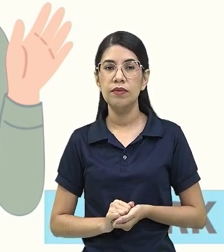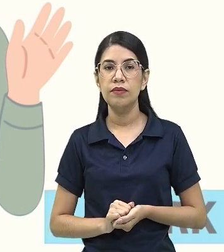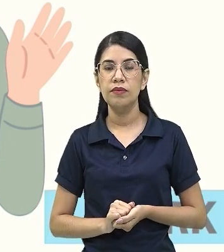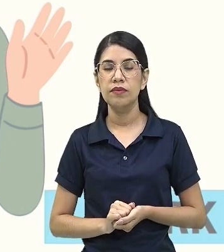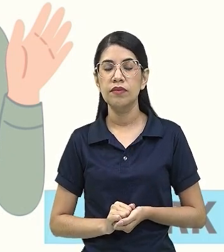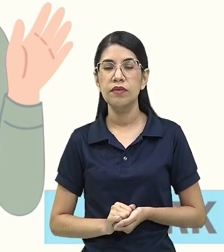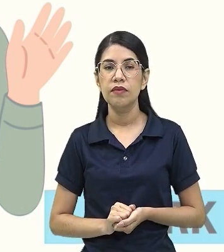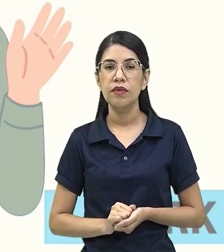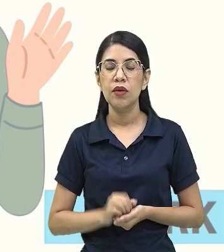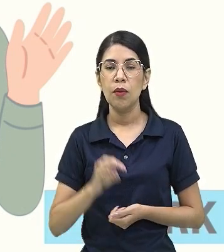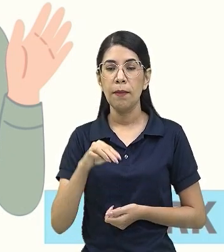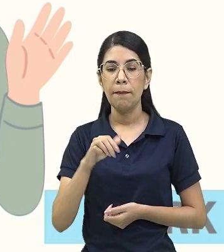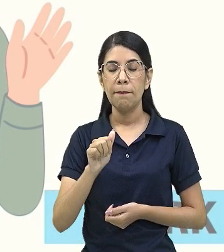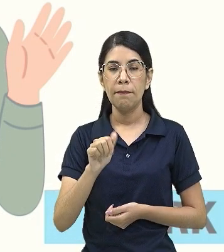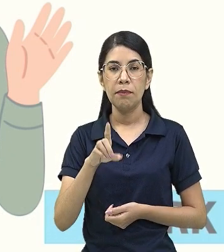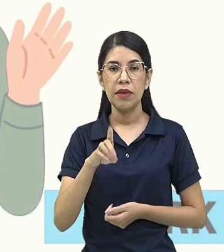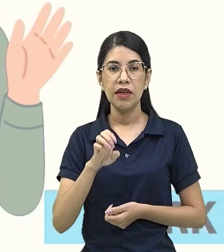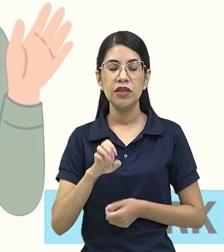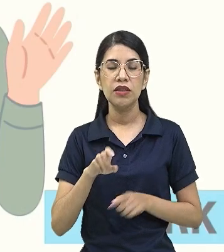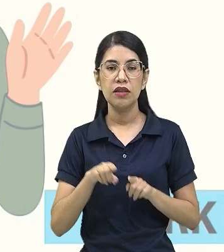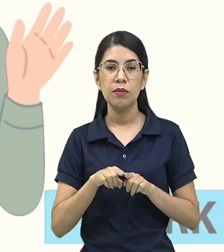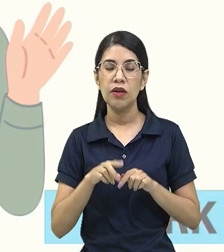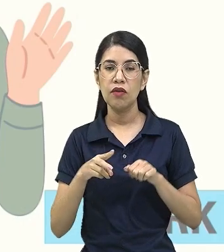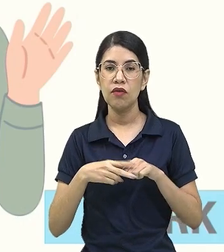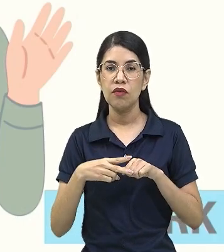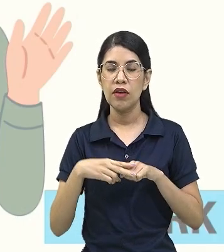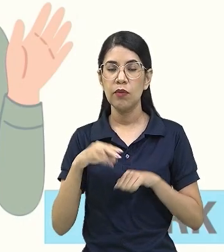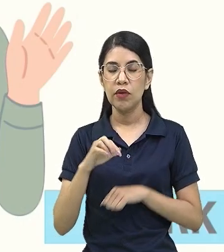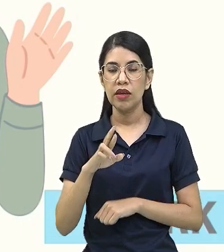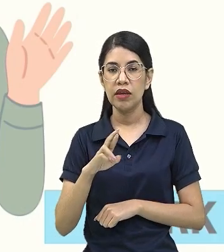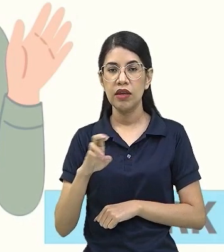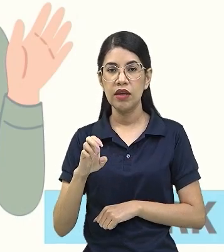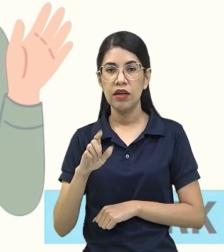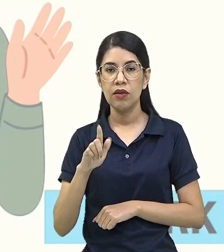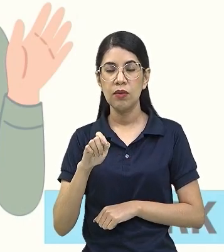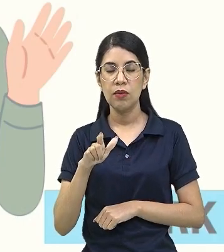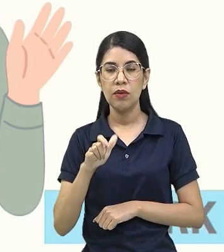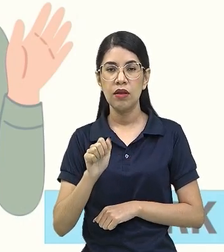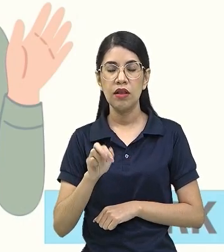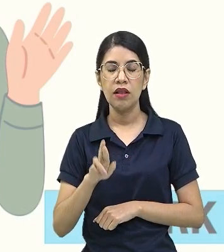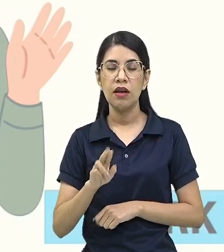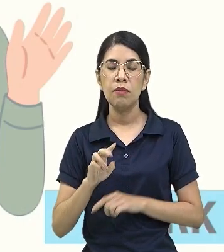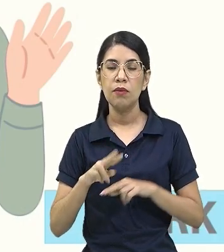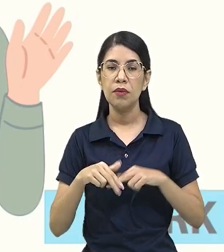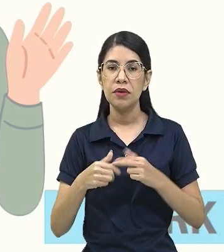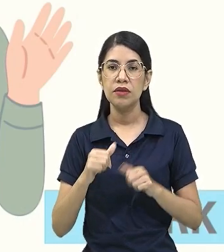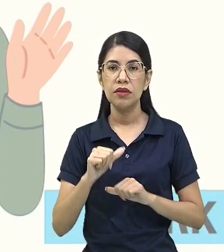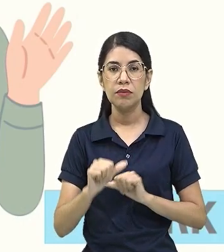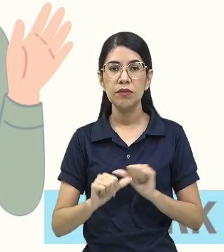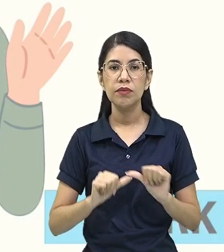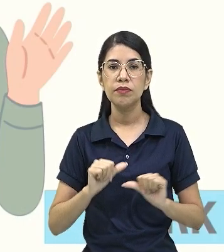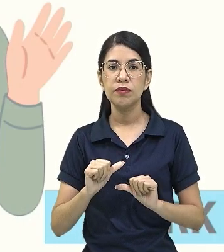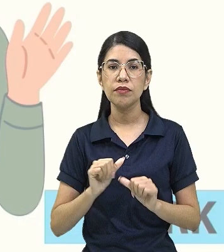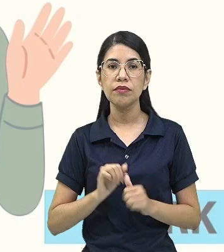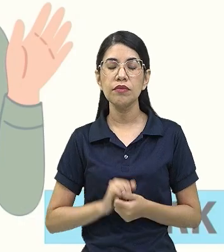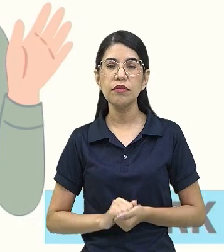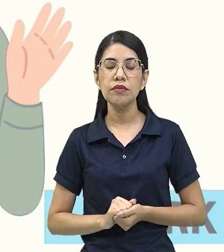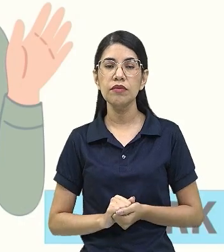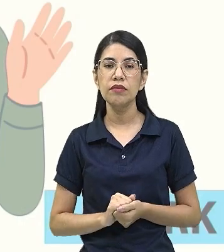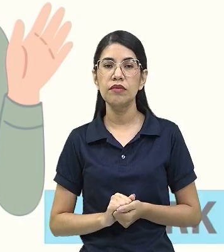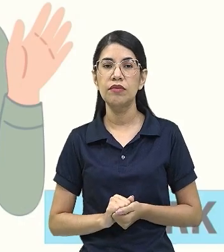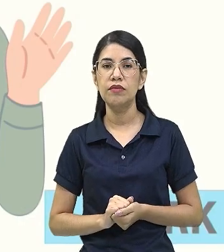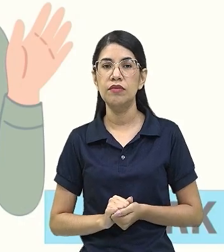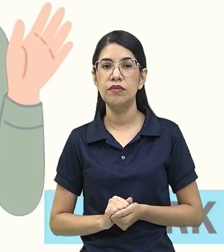tem aqui o made, que é um verbo irregular, por isso eu fiz pasta, e aí por isso modifica. But my brother